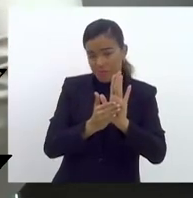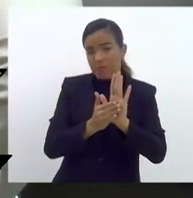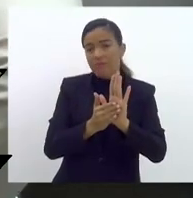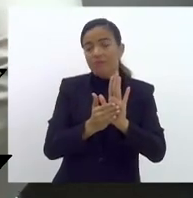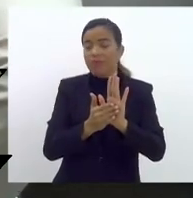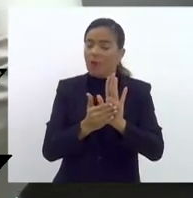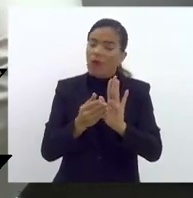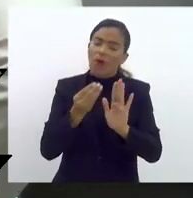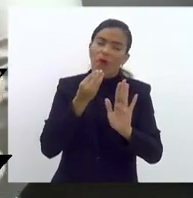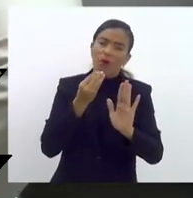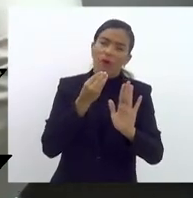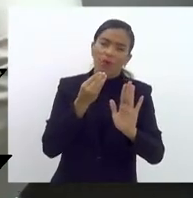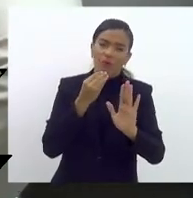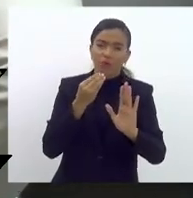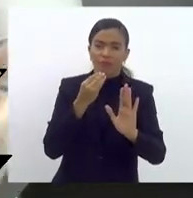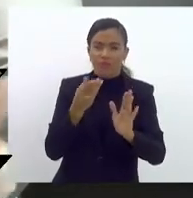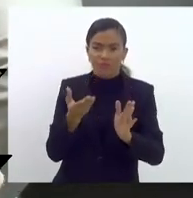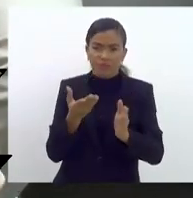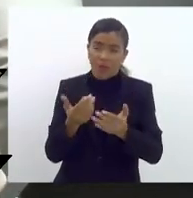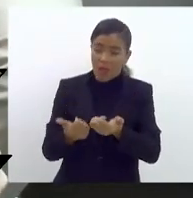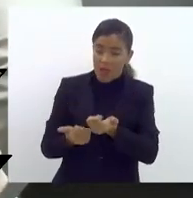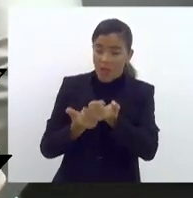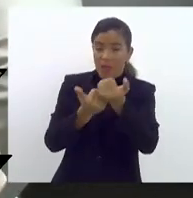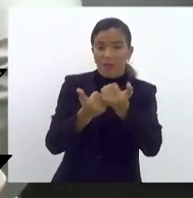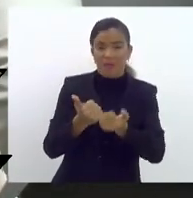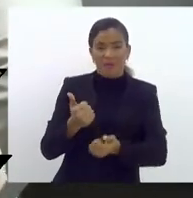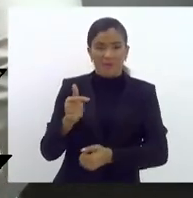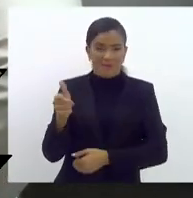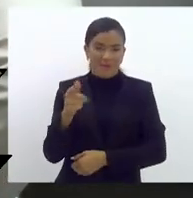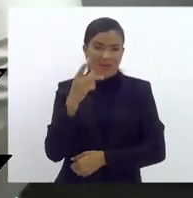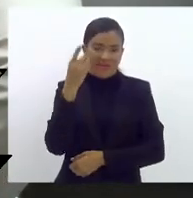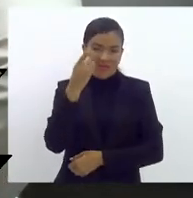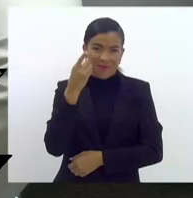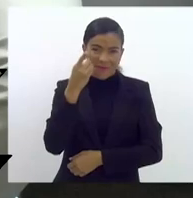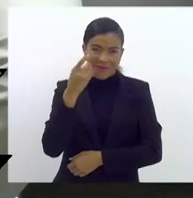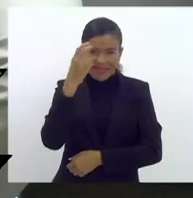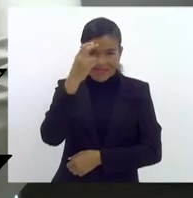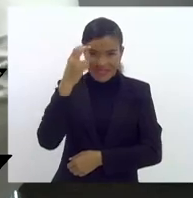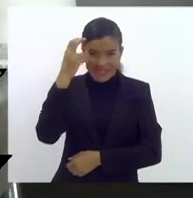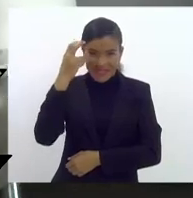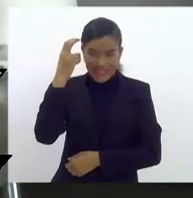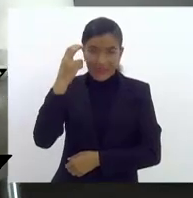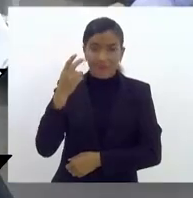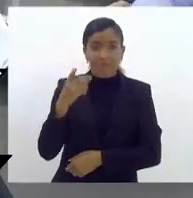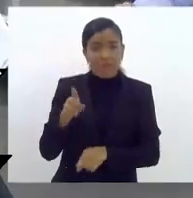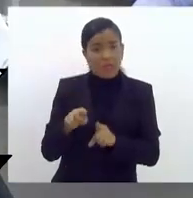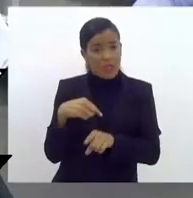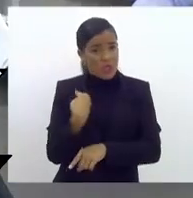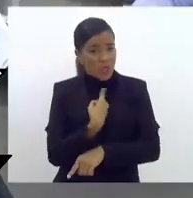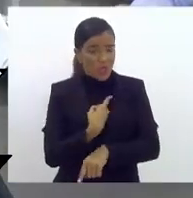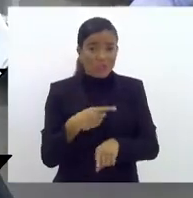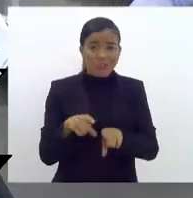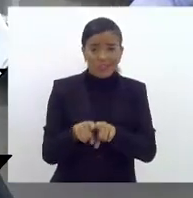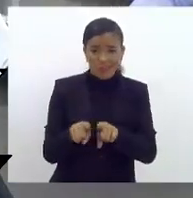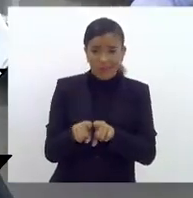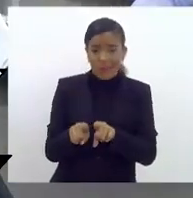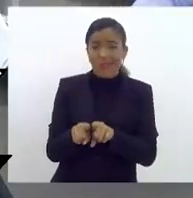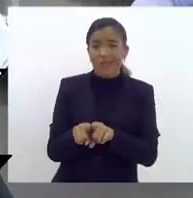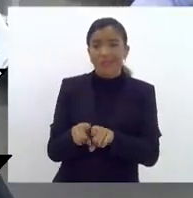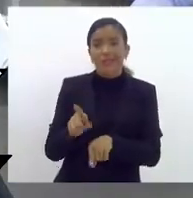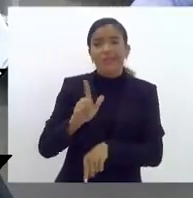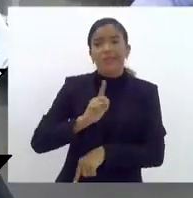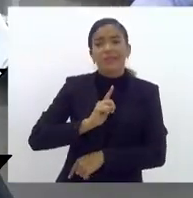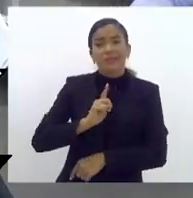evidentemente esse grupo patrocinado pela deputada Luis Paulo que a gente já tá enfrentando existe inclusive